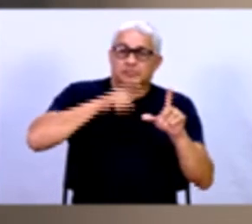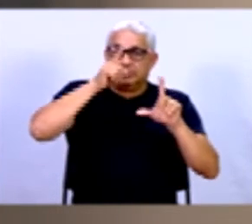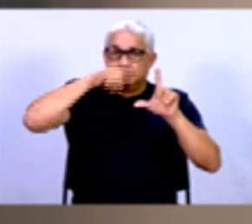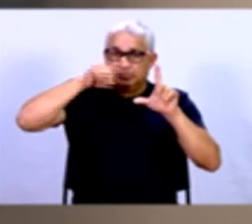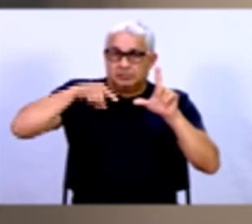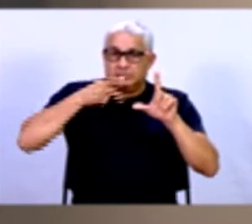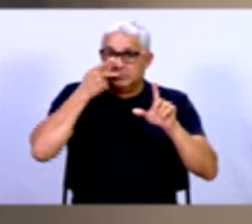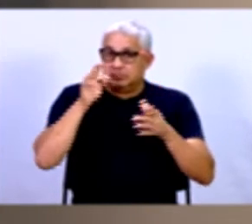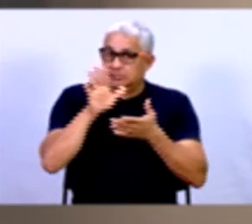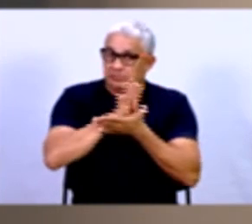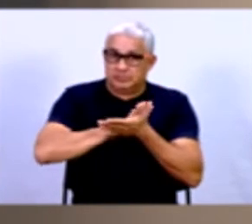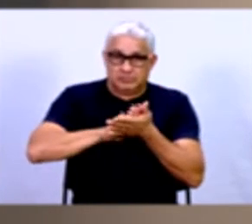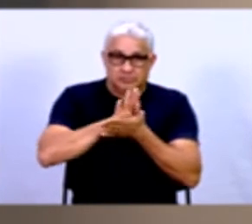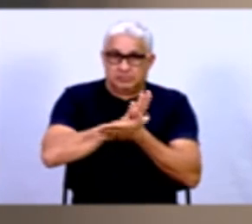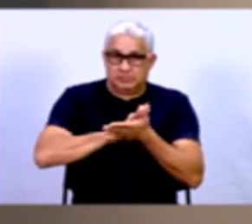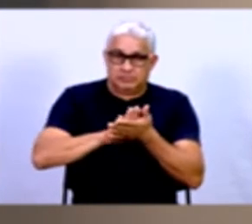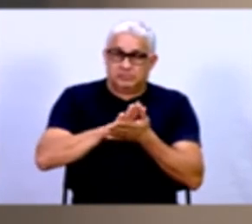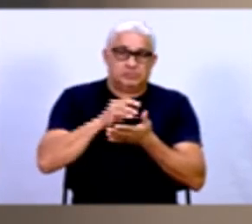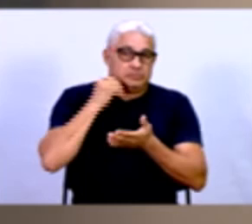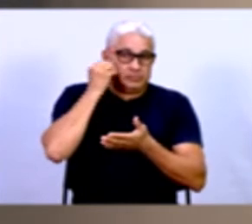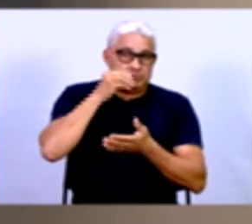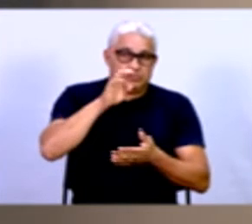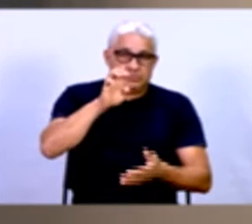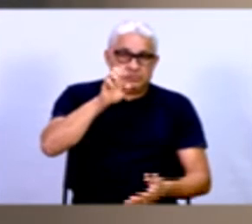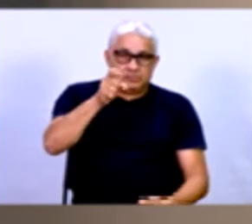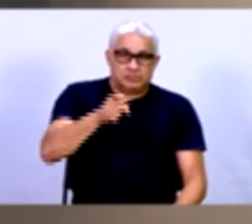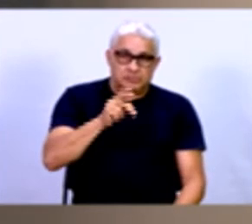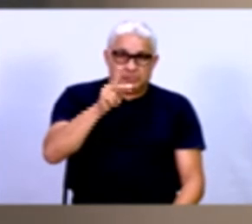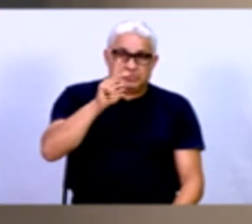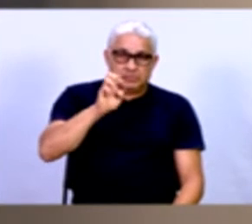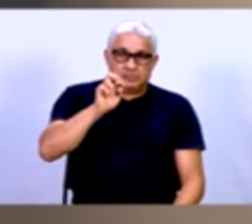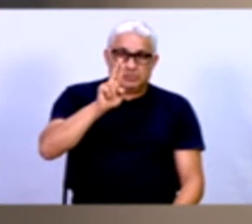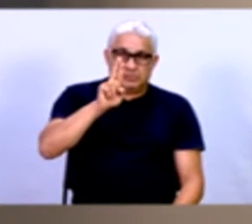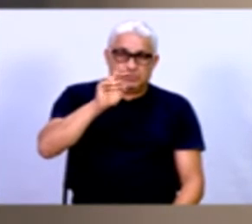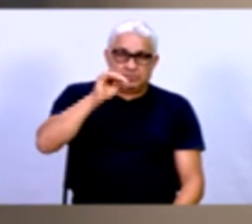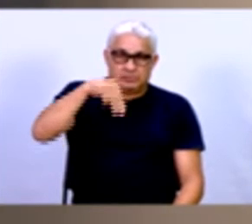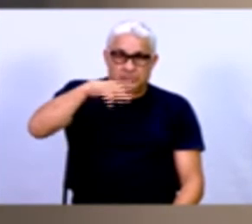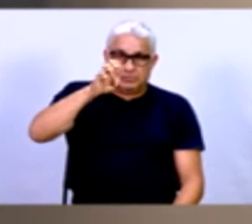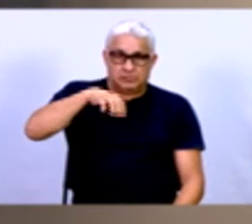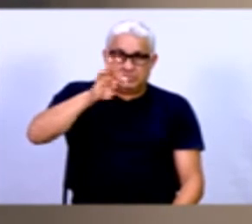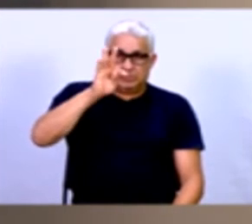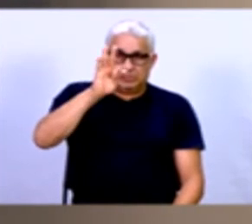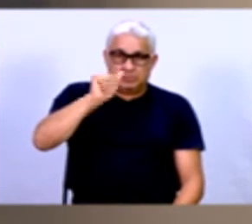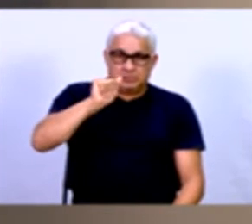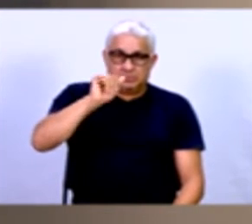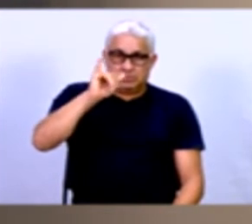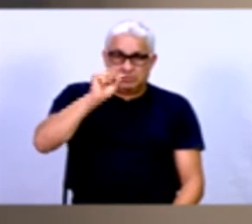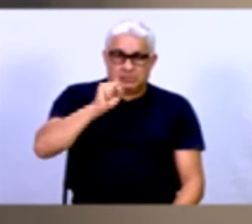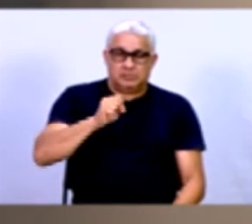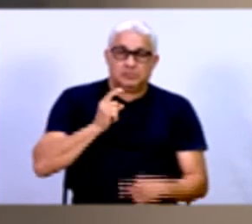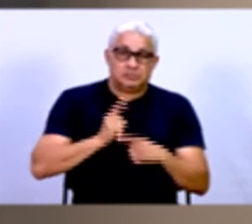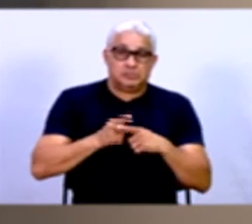falei nada sobre os métodos experimentais. Na verdade, porque não vem